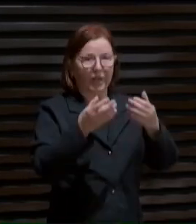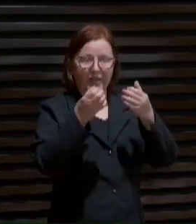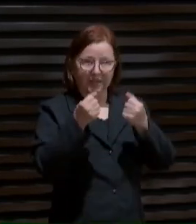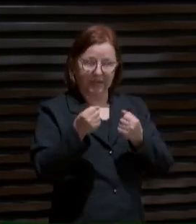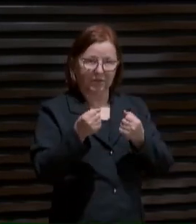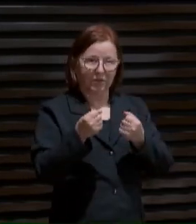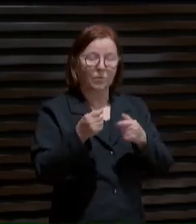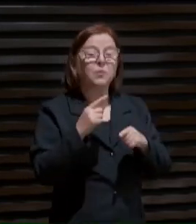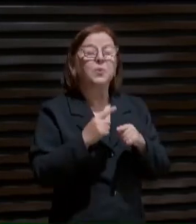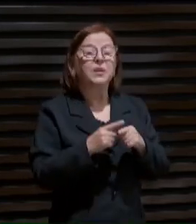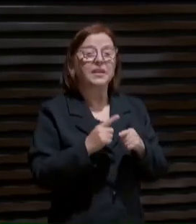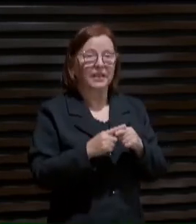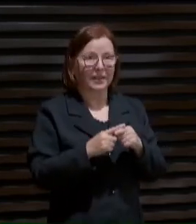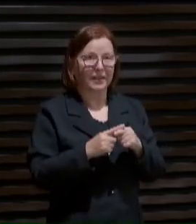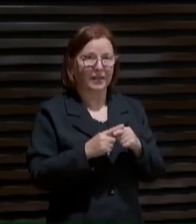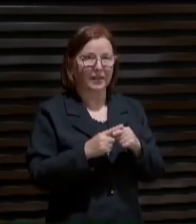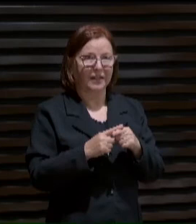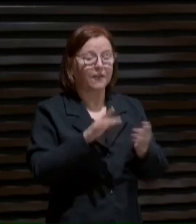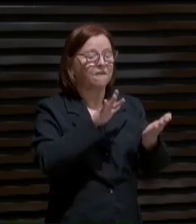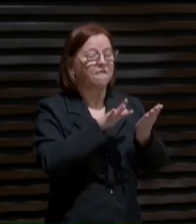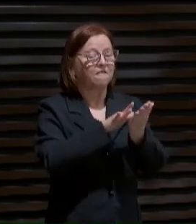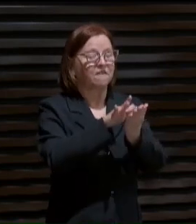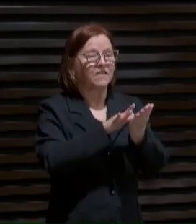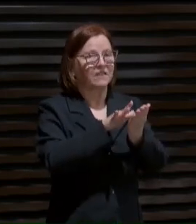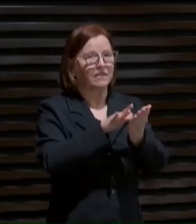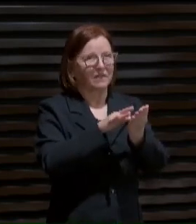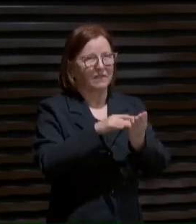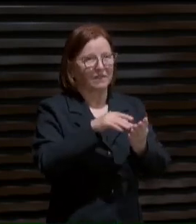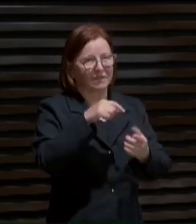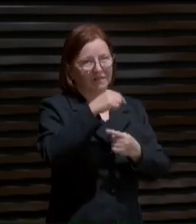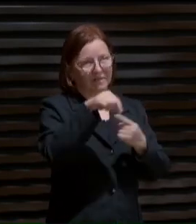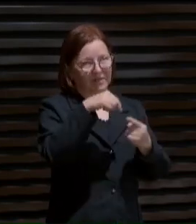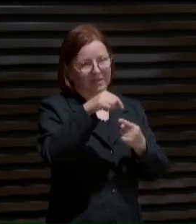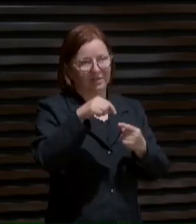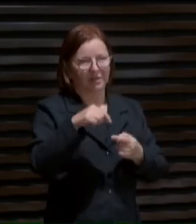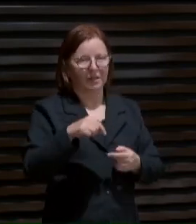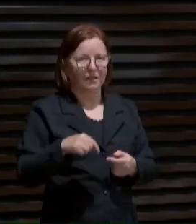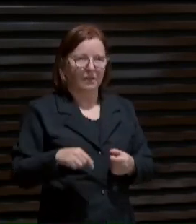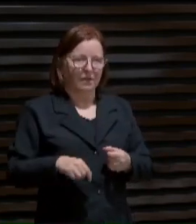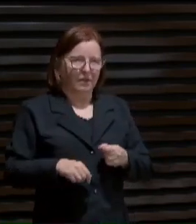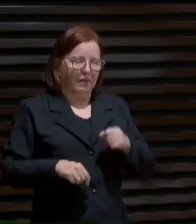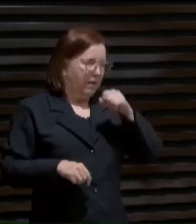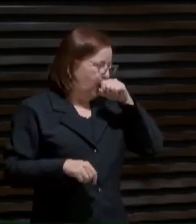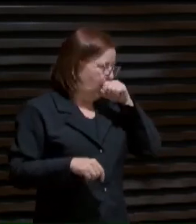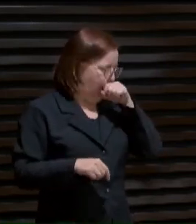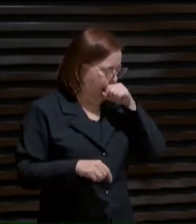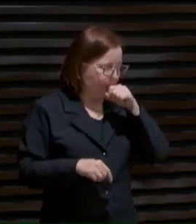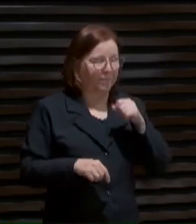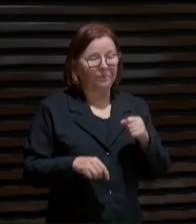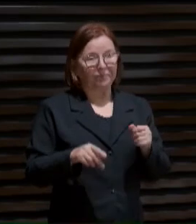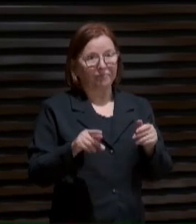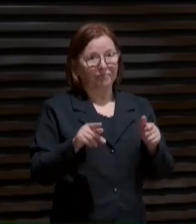adoração que estava infringindo a santidade de Deus e o próprio Israel quando